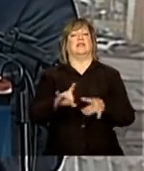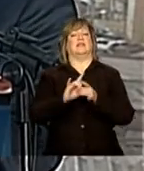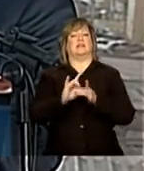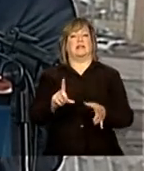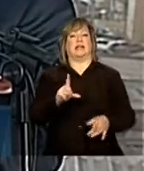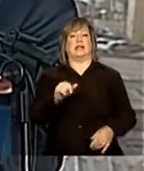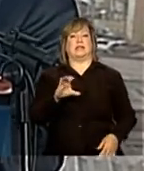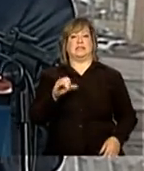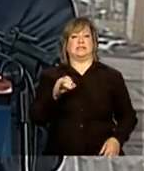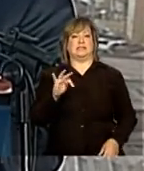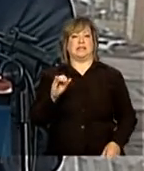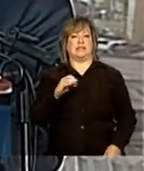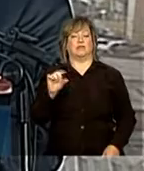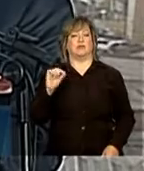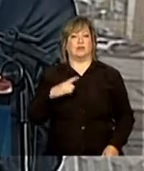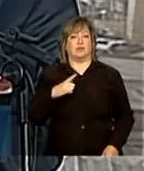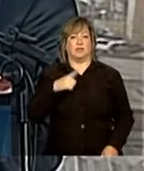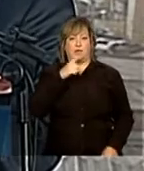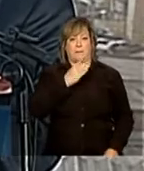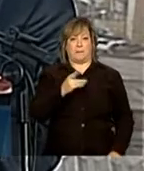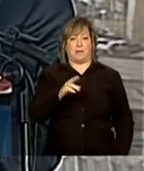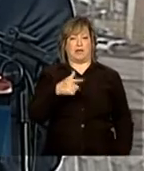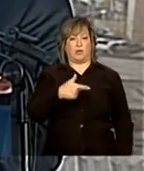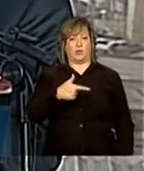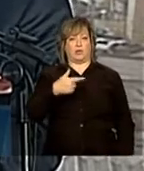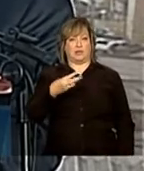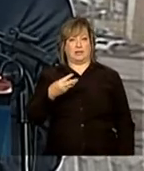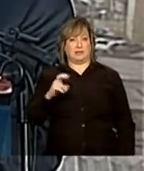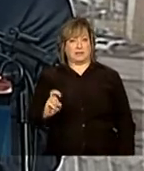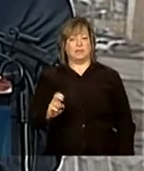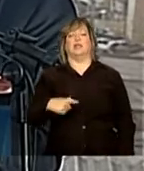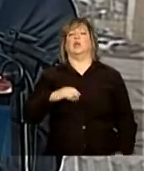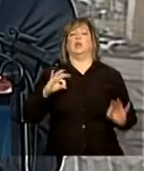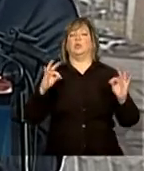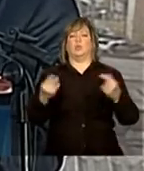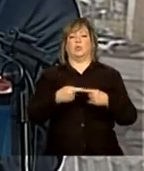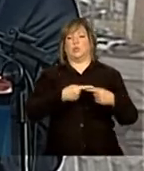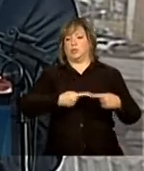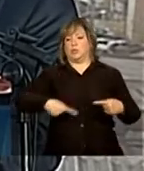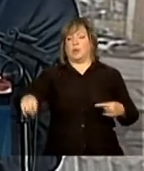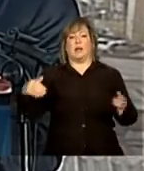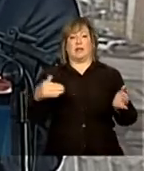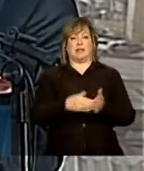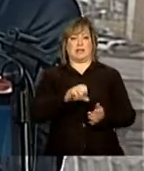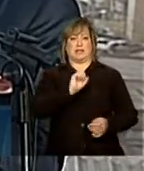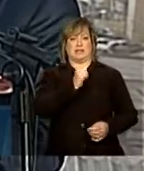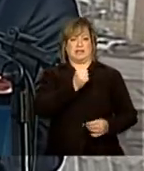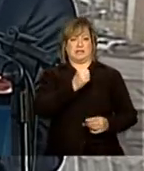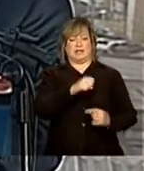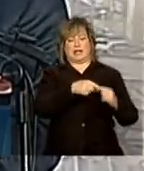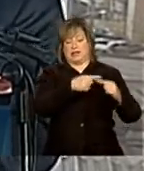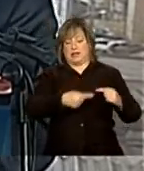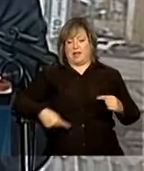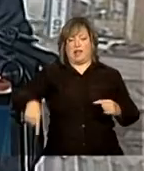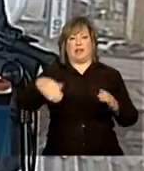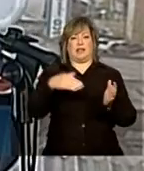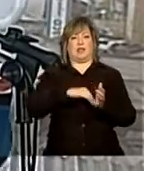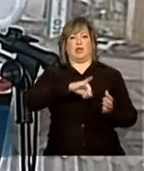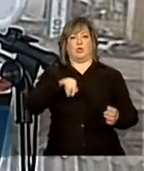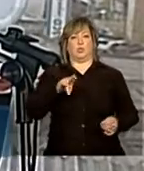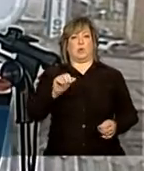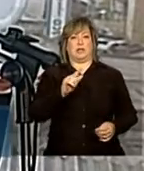licitação da BR-235 em toda a sua integralidade, da divisa de Sergipe até a cidade de